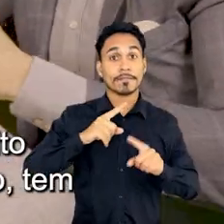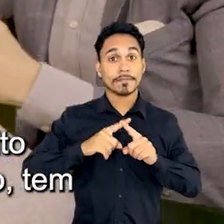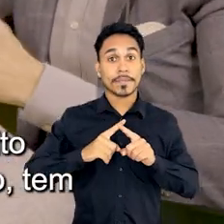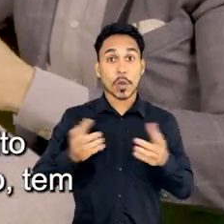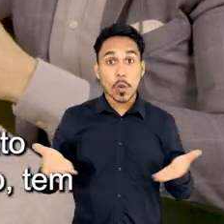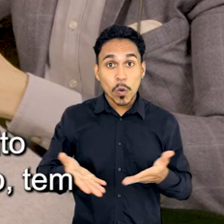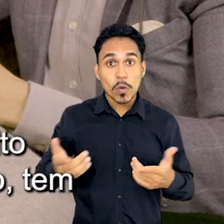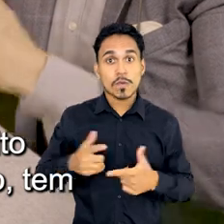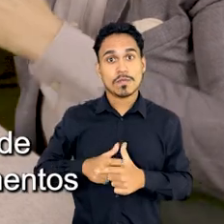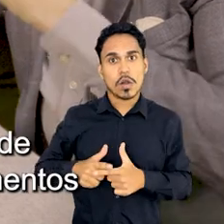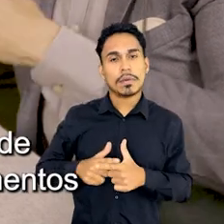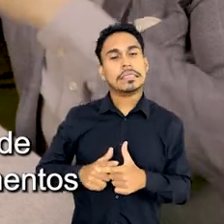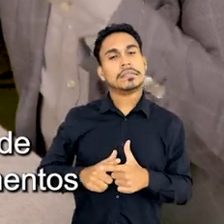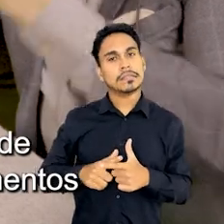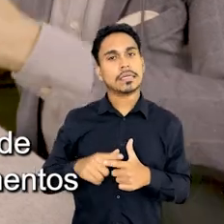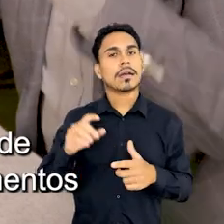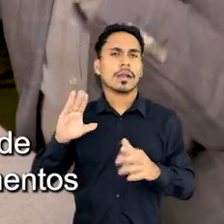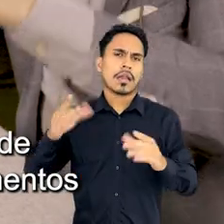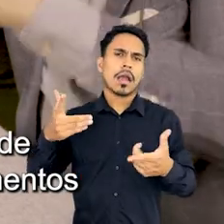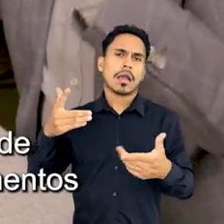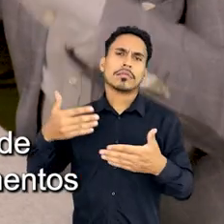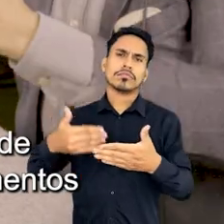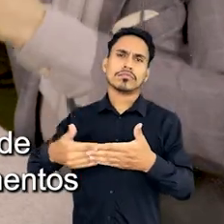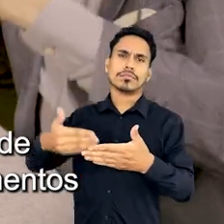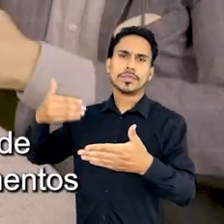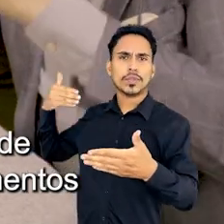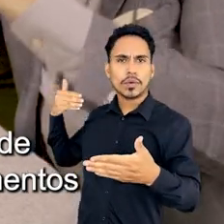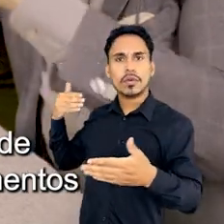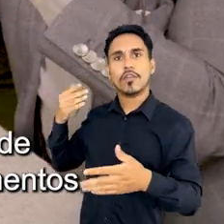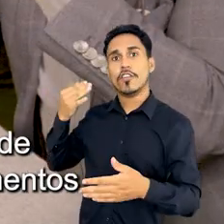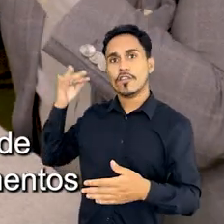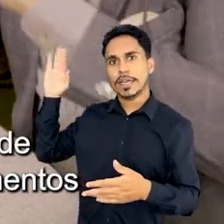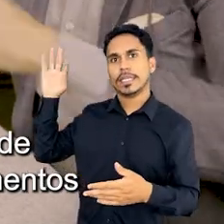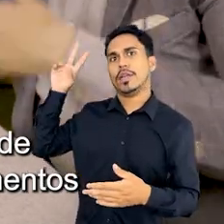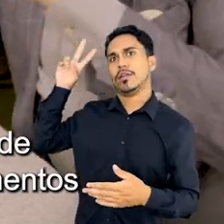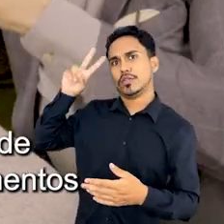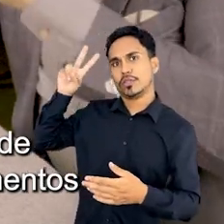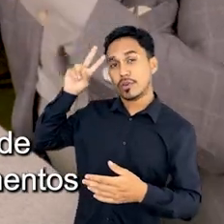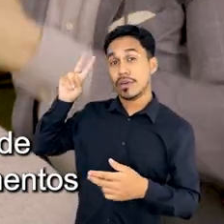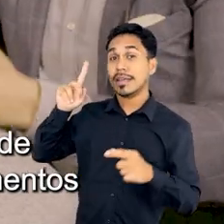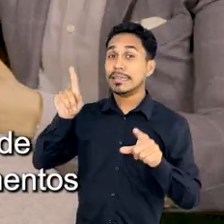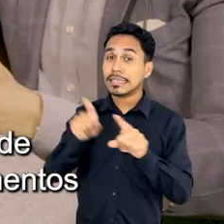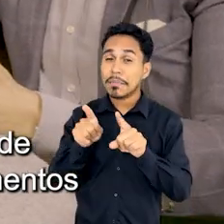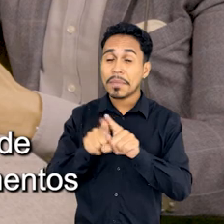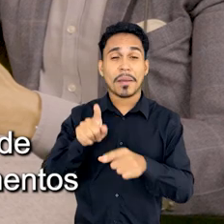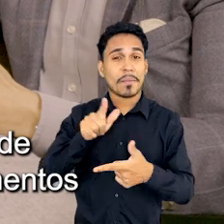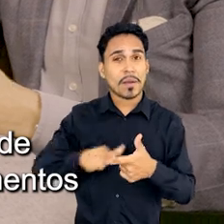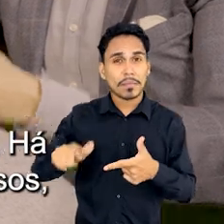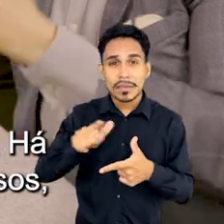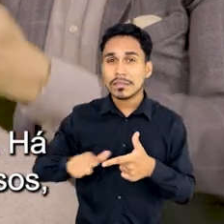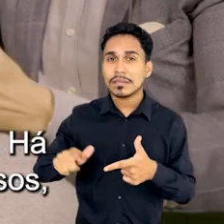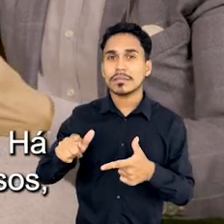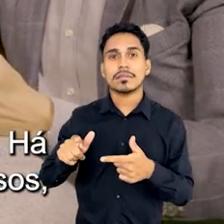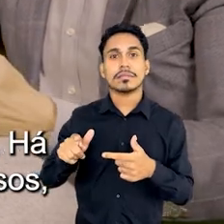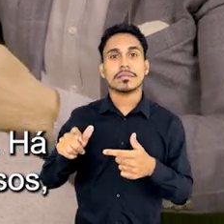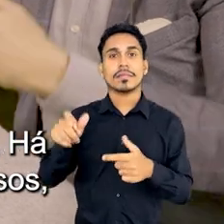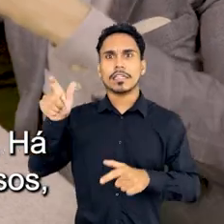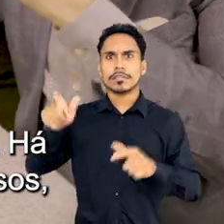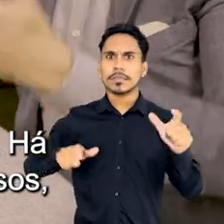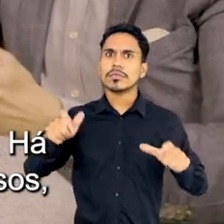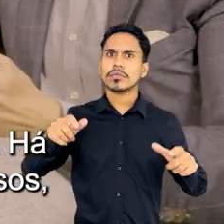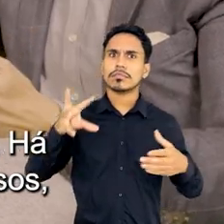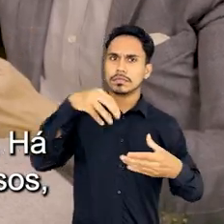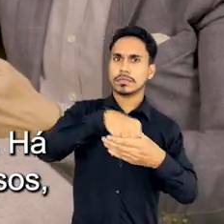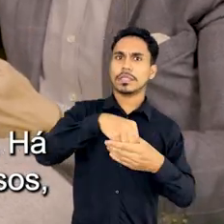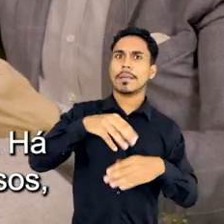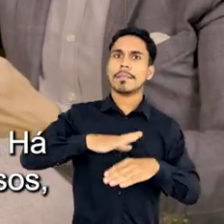grande questão para nossa instituição tem uma questão identitária histórica do que a rede Federal Mas tem uma questão material os orçamentos são maiores as pessoas são mais